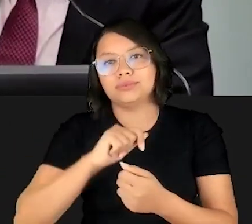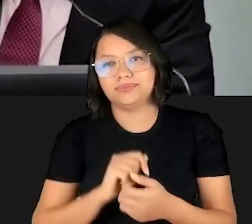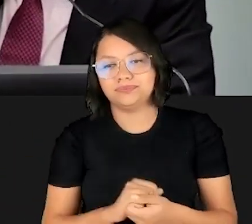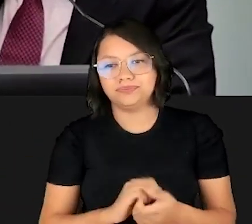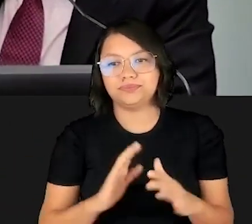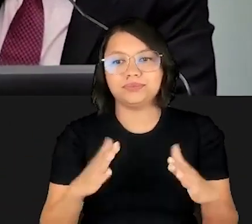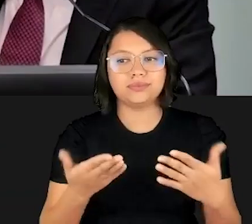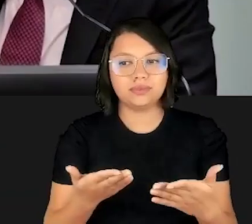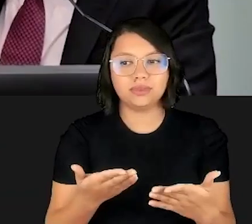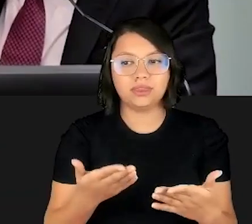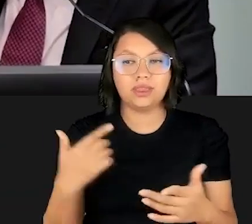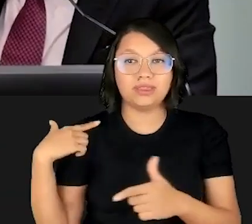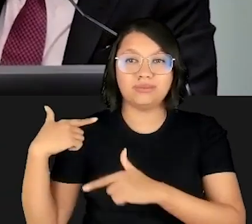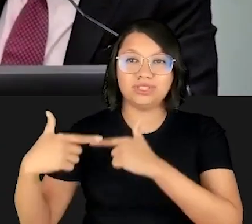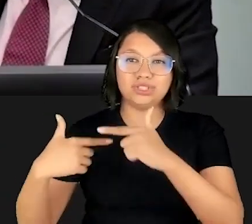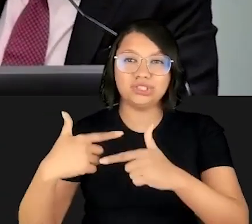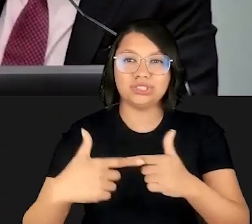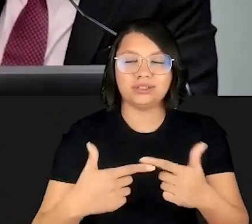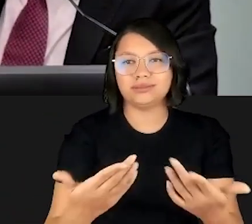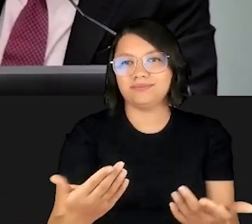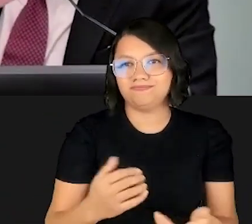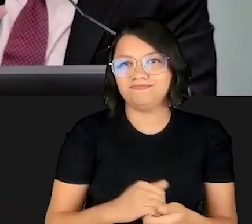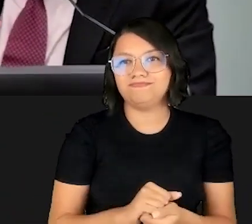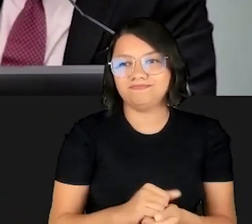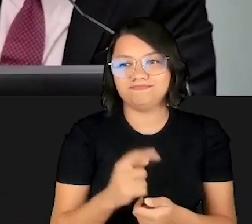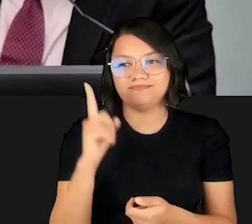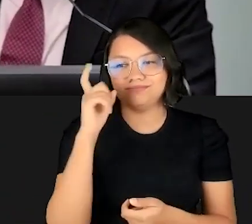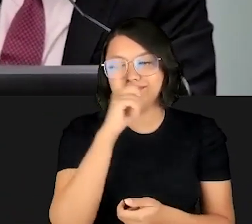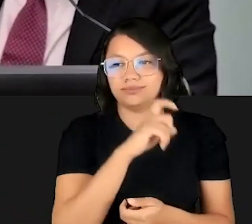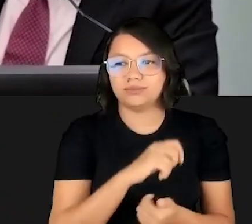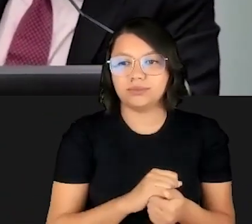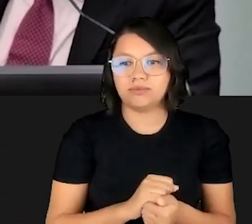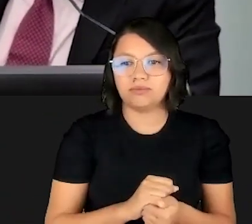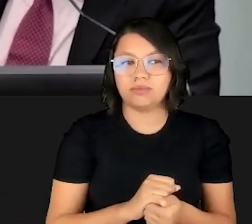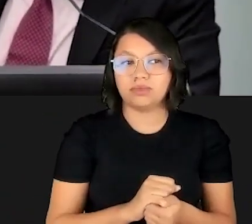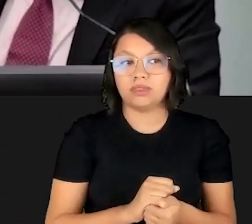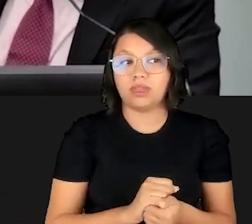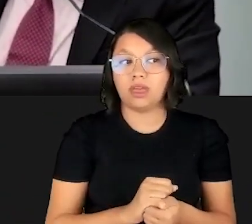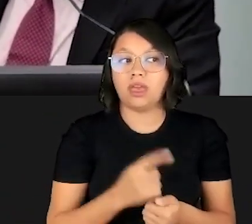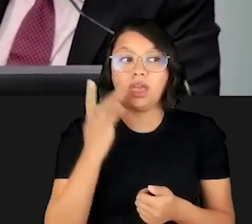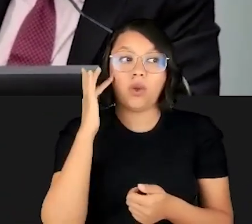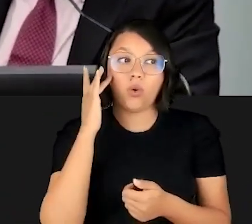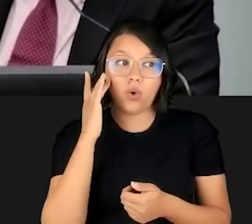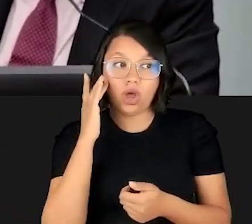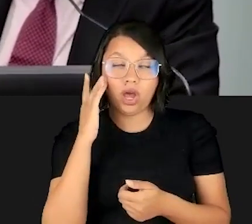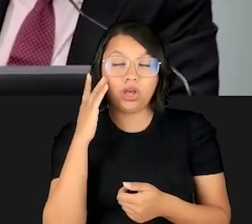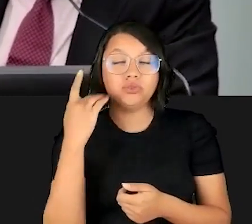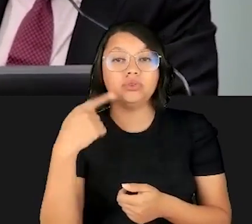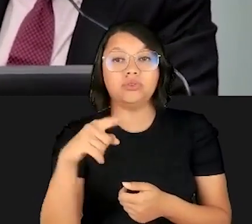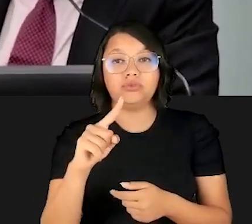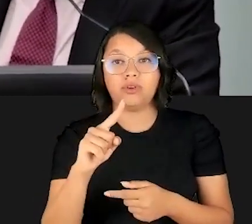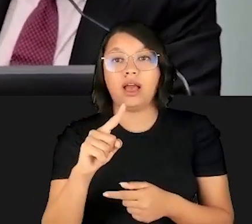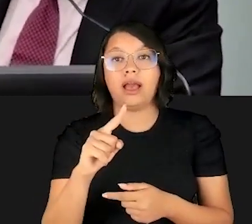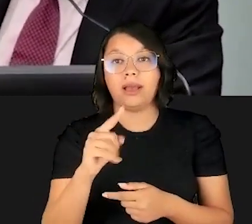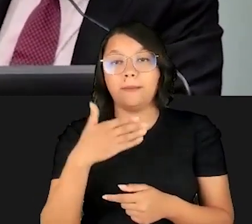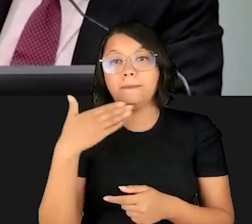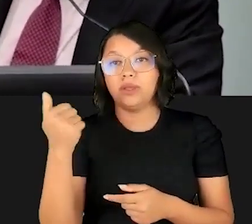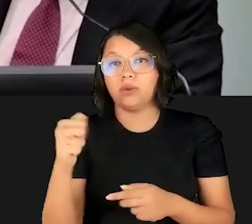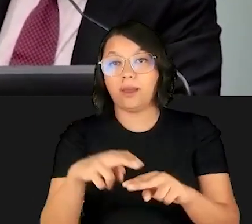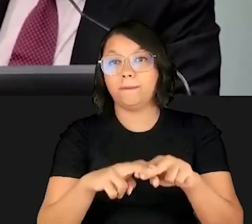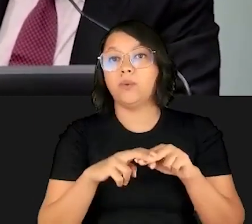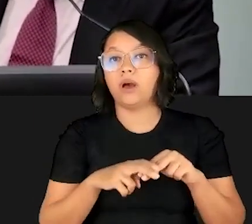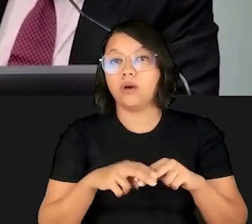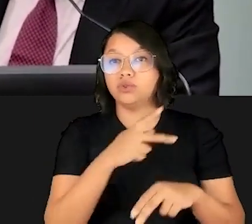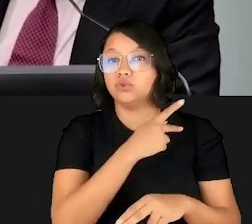é uma das gerações do problema. Depois podemos até discutir, acho que isso vai melhorar em breve por uma atitude do presidente Biden.